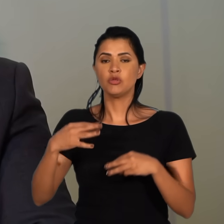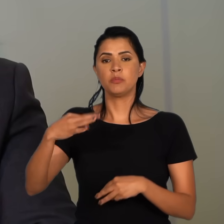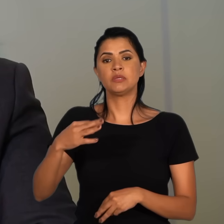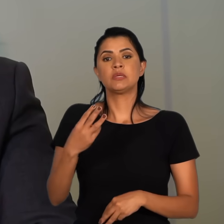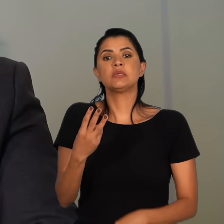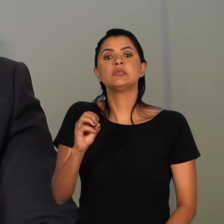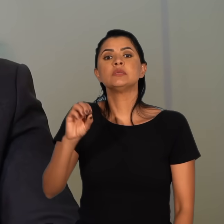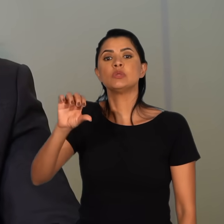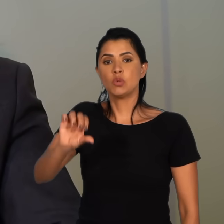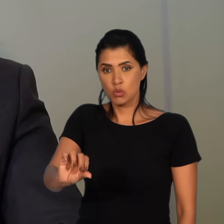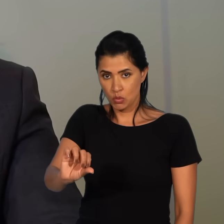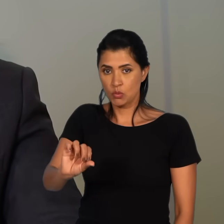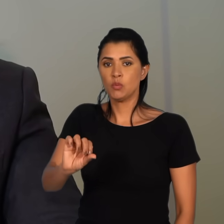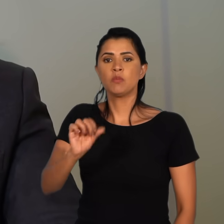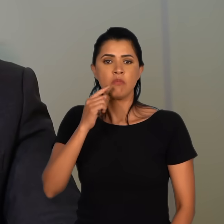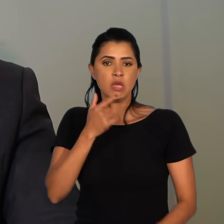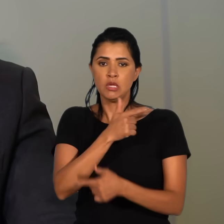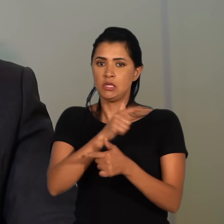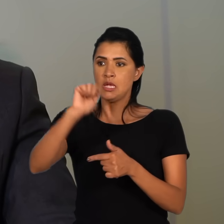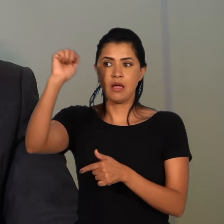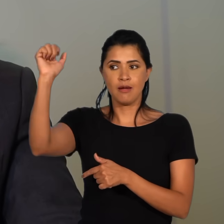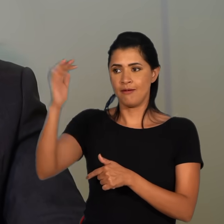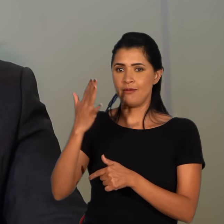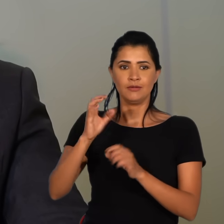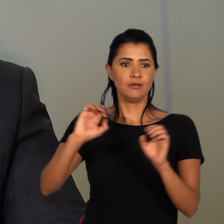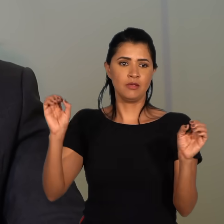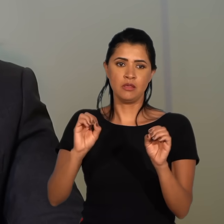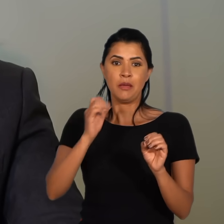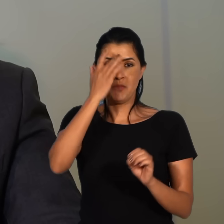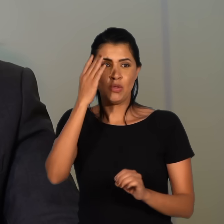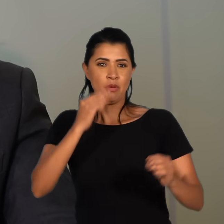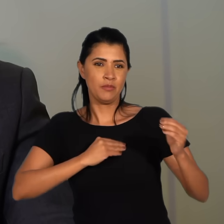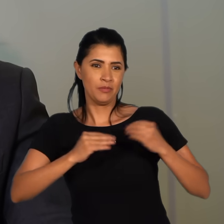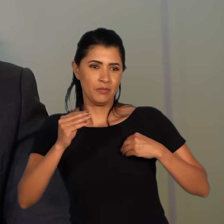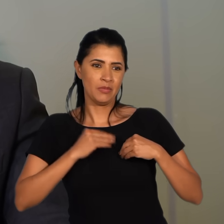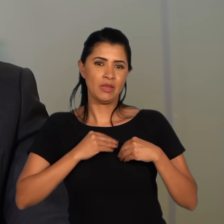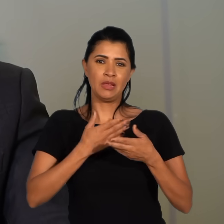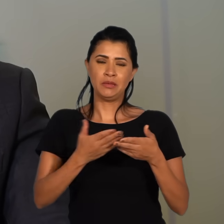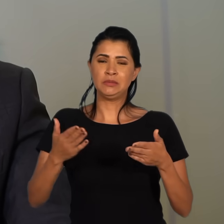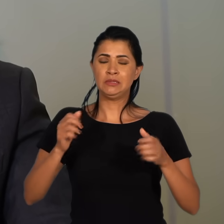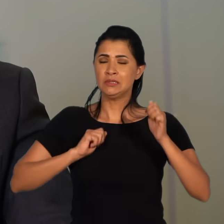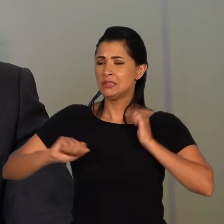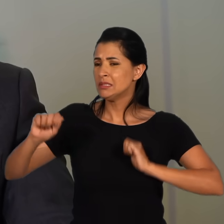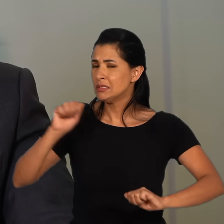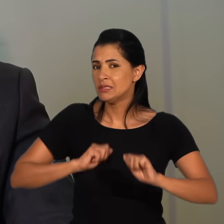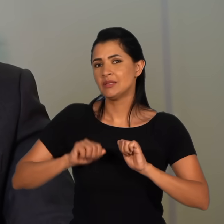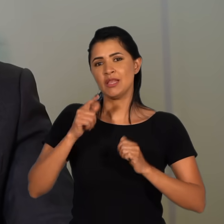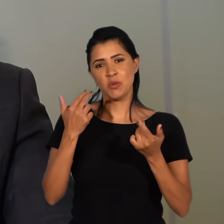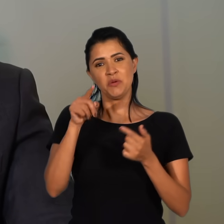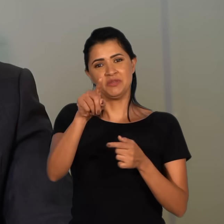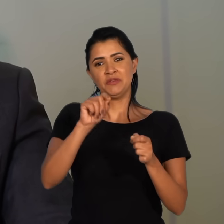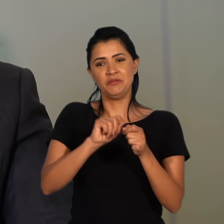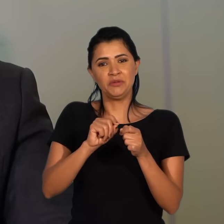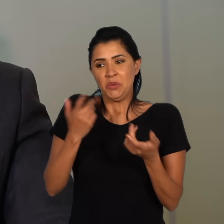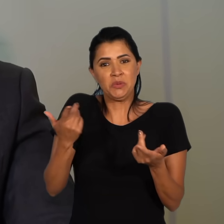309 que diz assim sem a Graça de Cristo o pecador se acha em estado desesperador aquilo